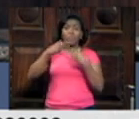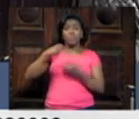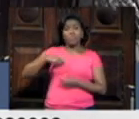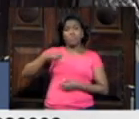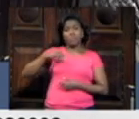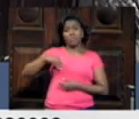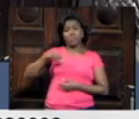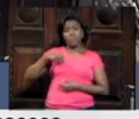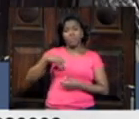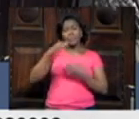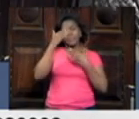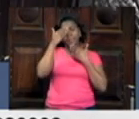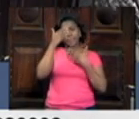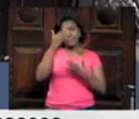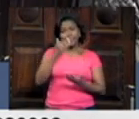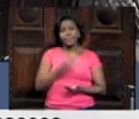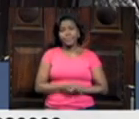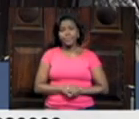obrigada.